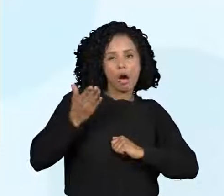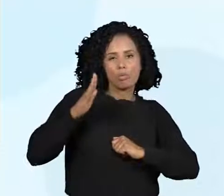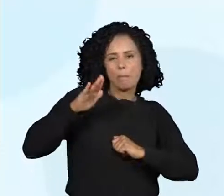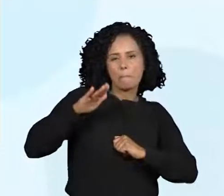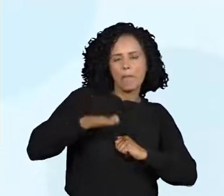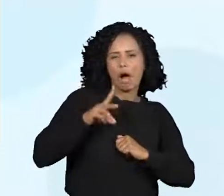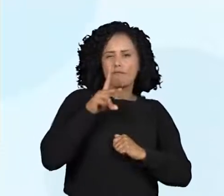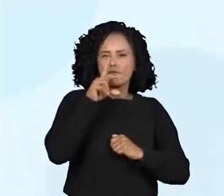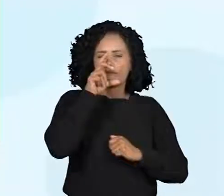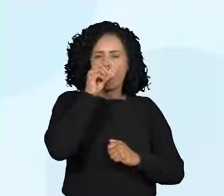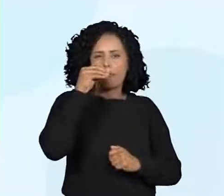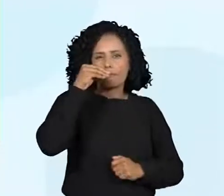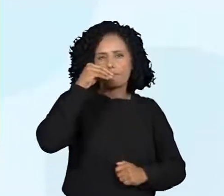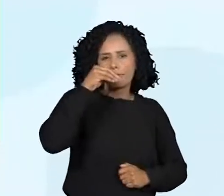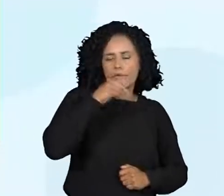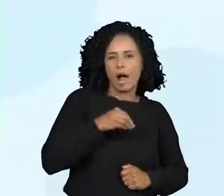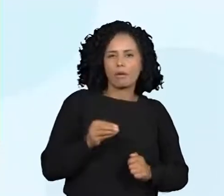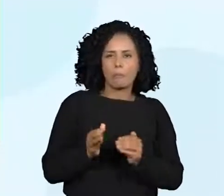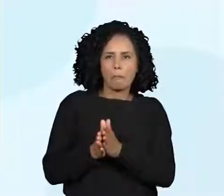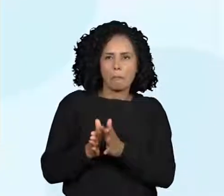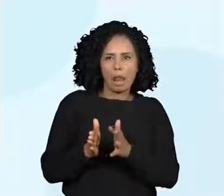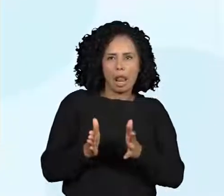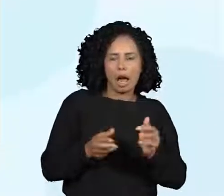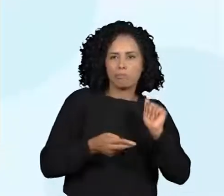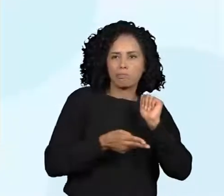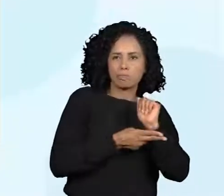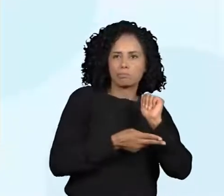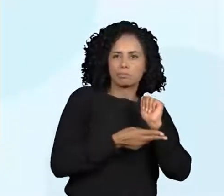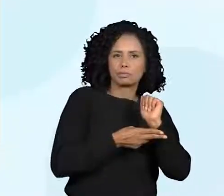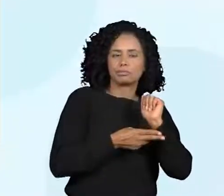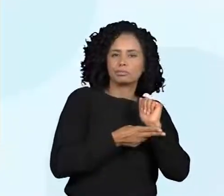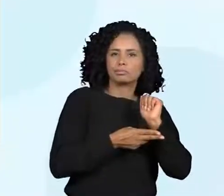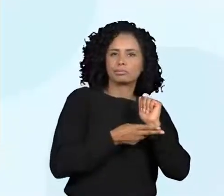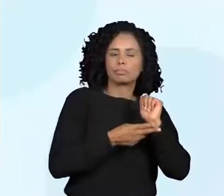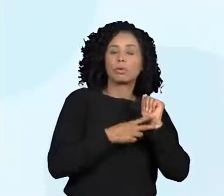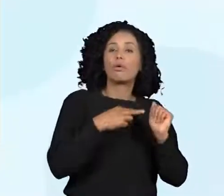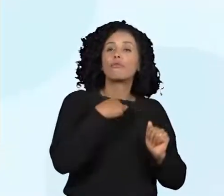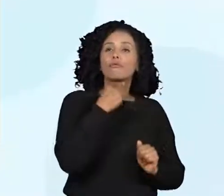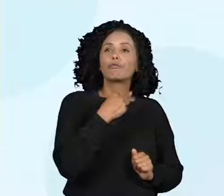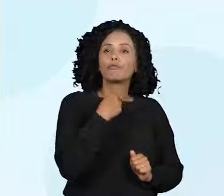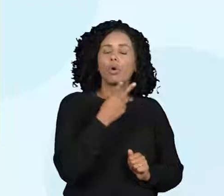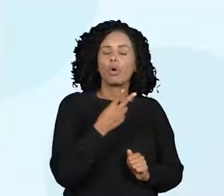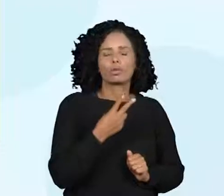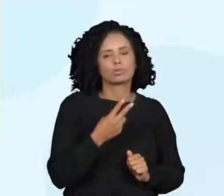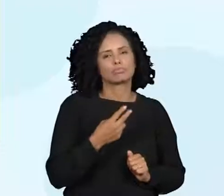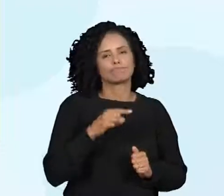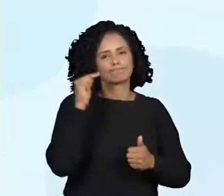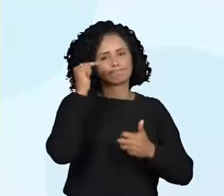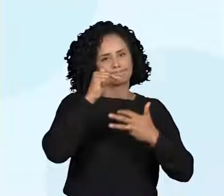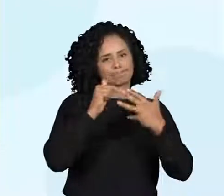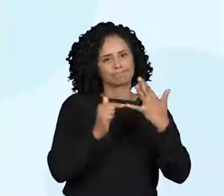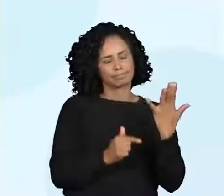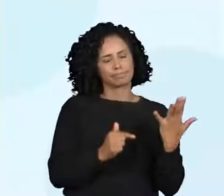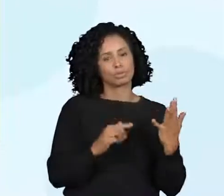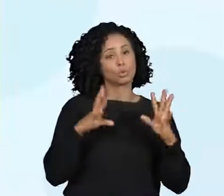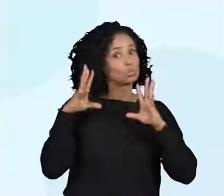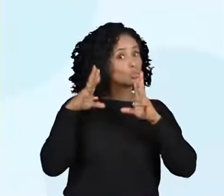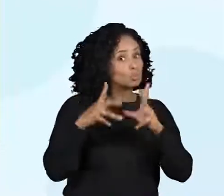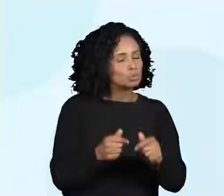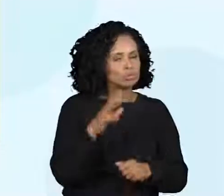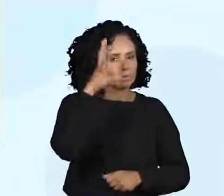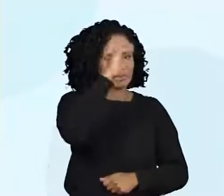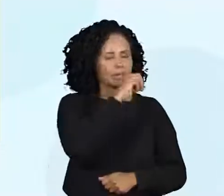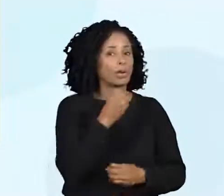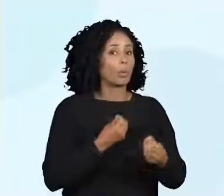duração, ritmo, melodia e timbre. Tudo nesses 5 minutos, professora. Mentira,